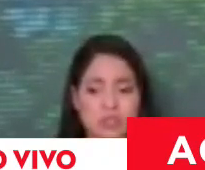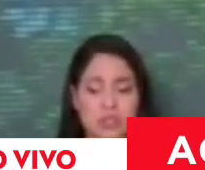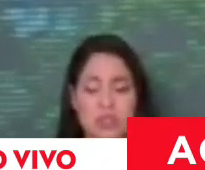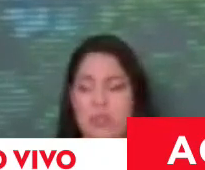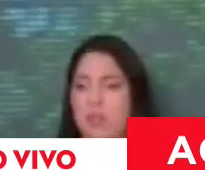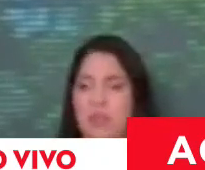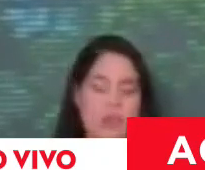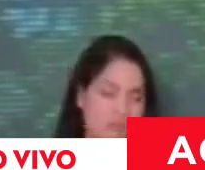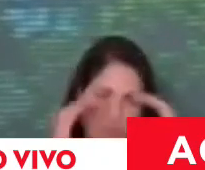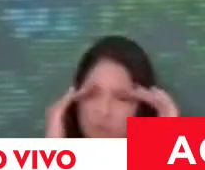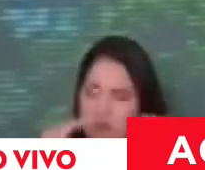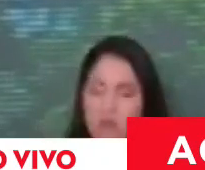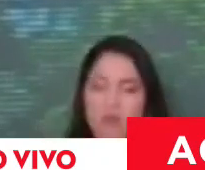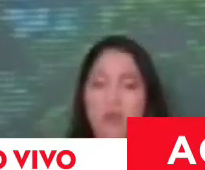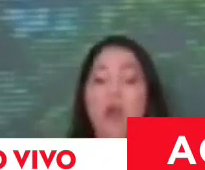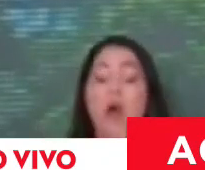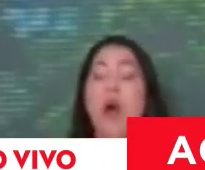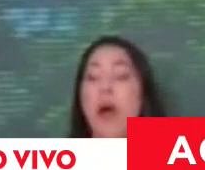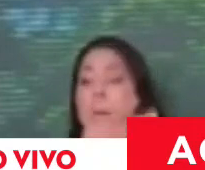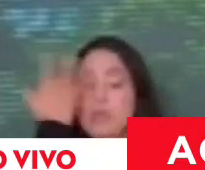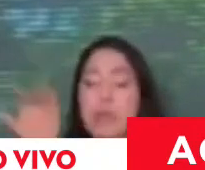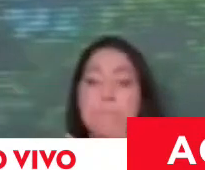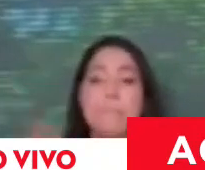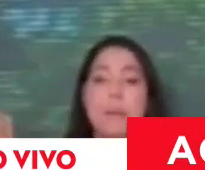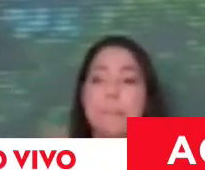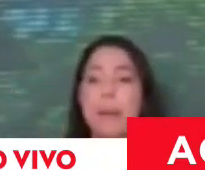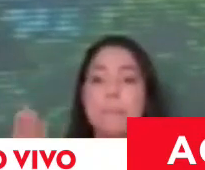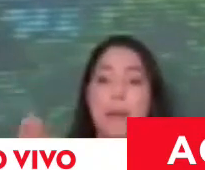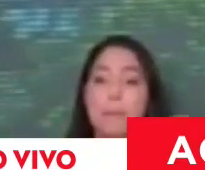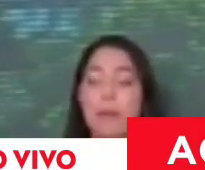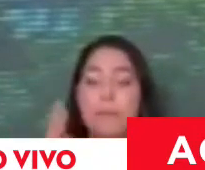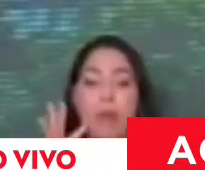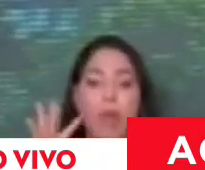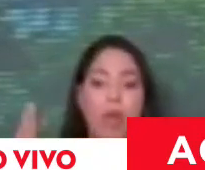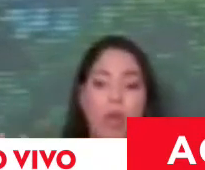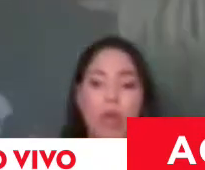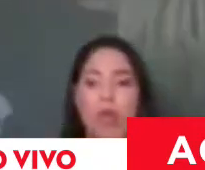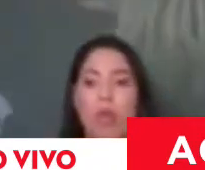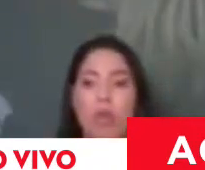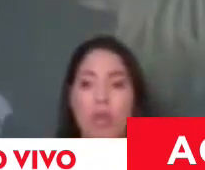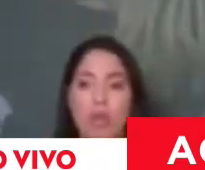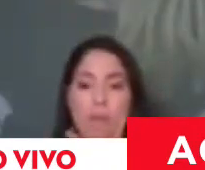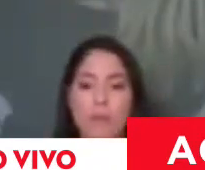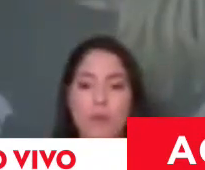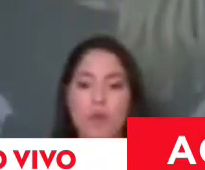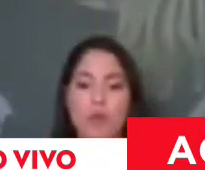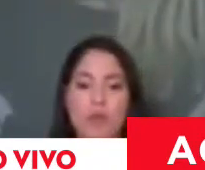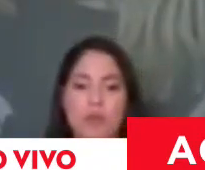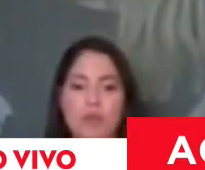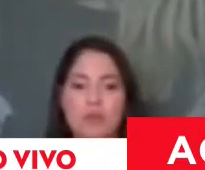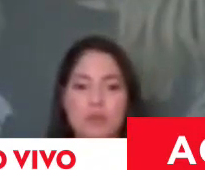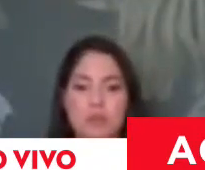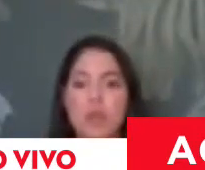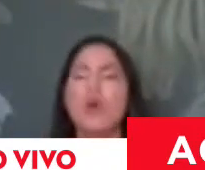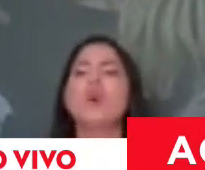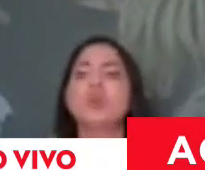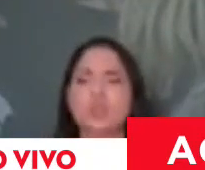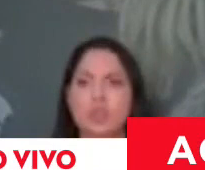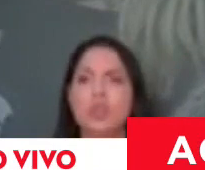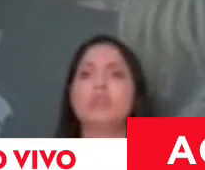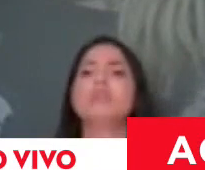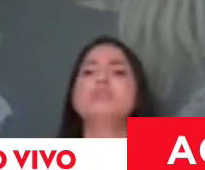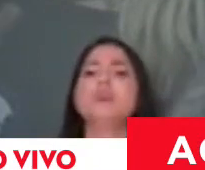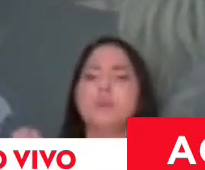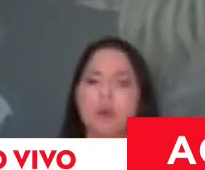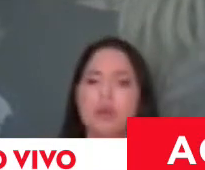o aumento de morte de adolescentes por bullying digital. Nós, democratas,